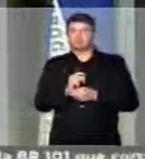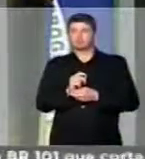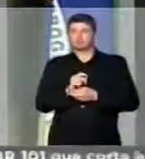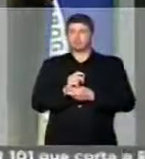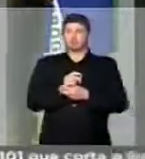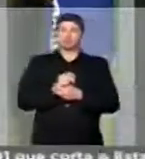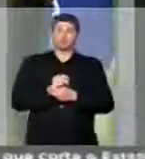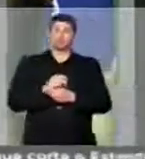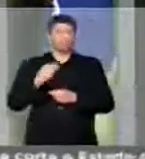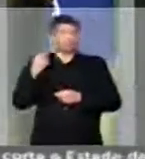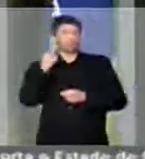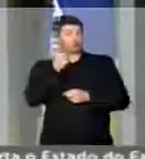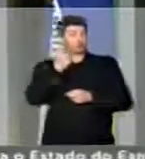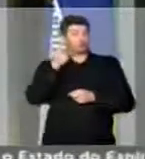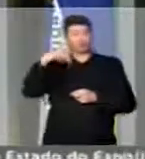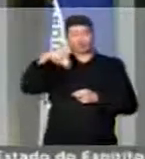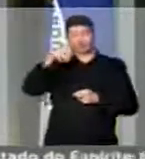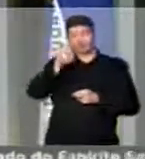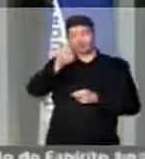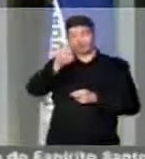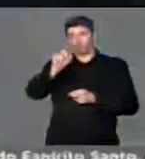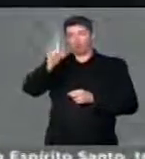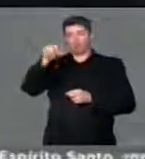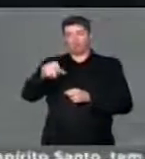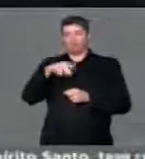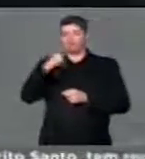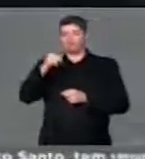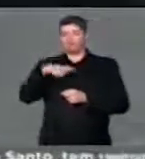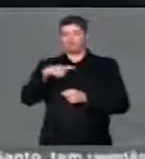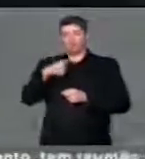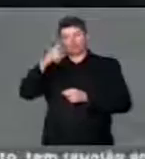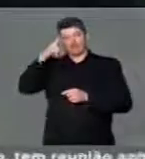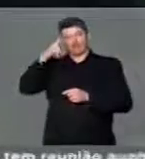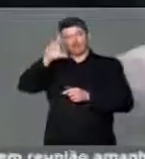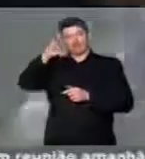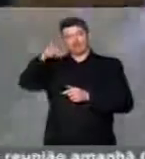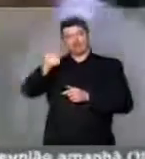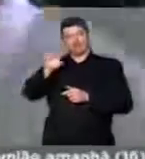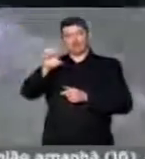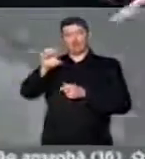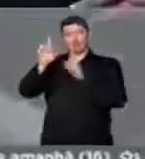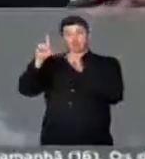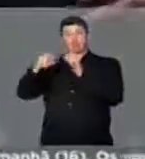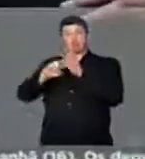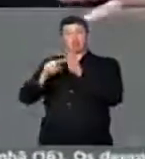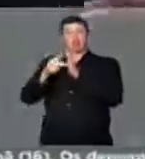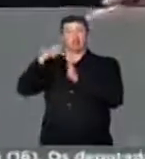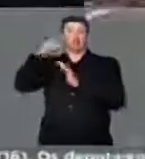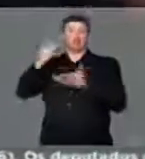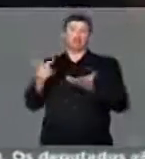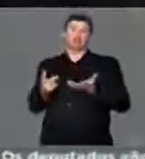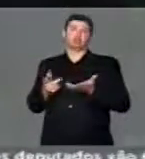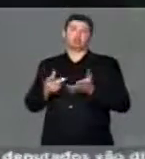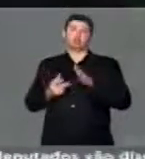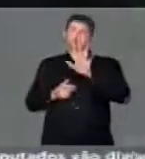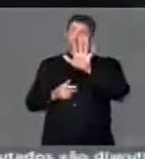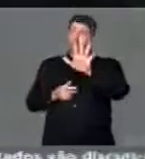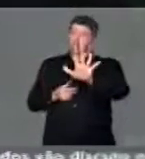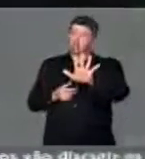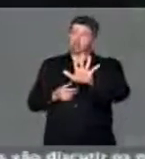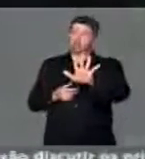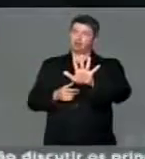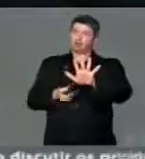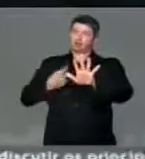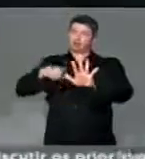o juiz Moro estaria criminalizando a política. Ora, a primeira observação que